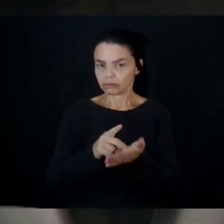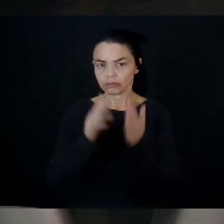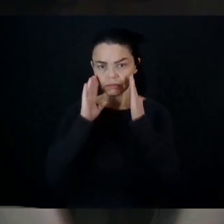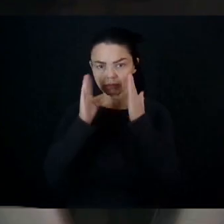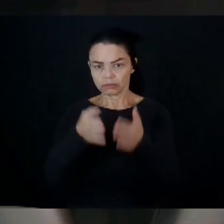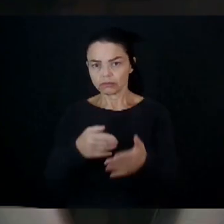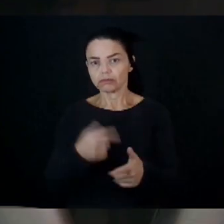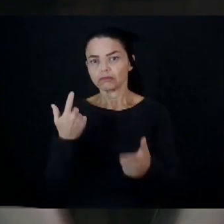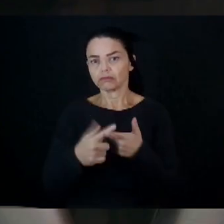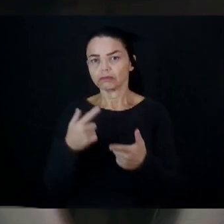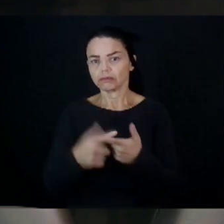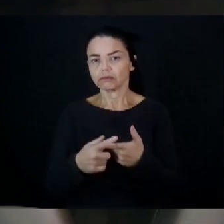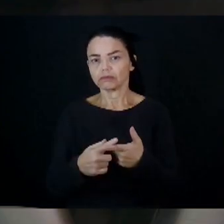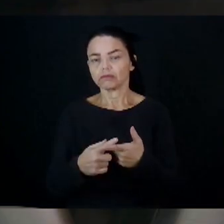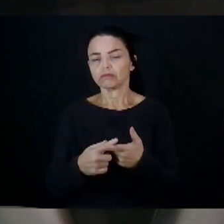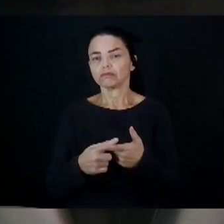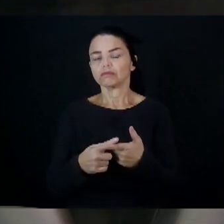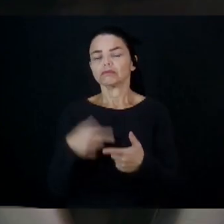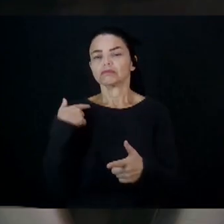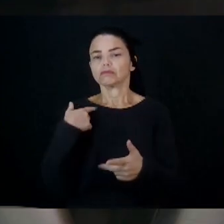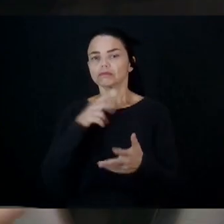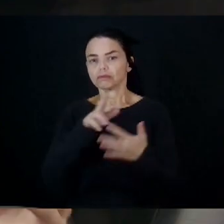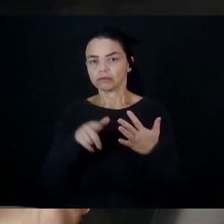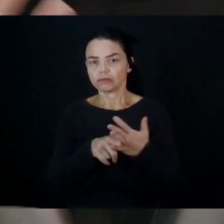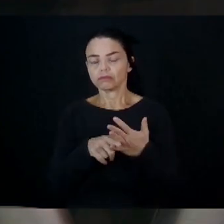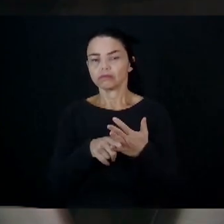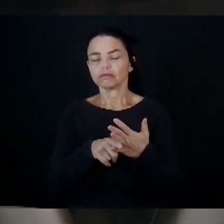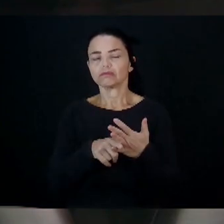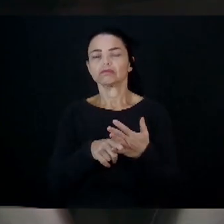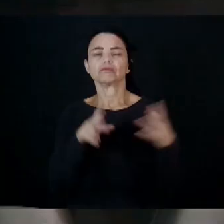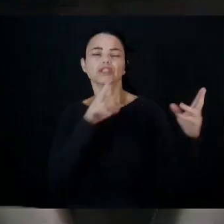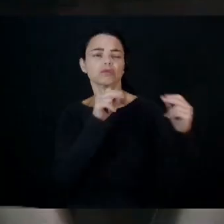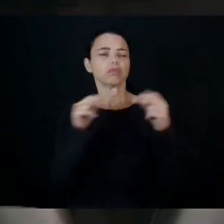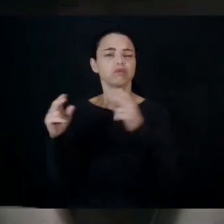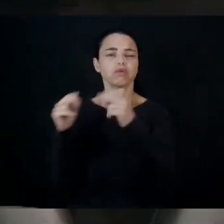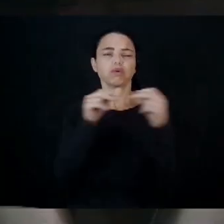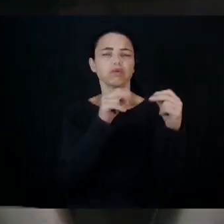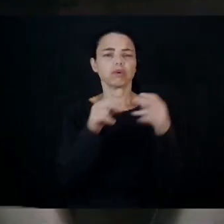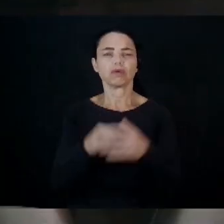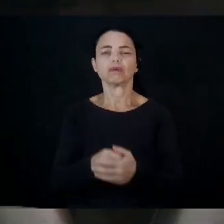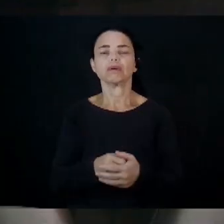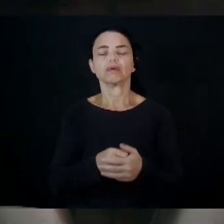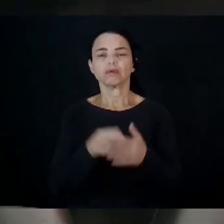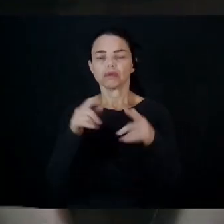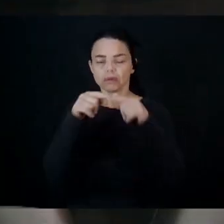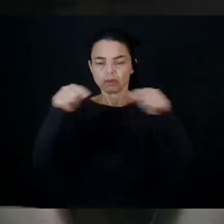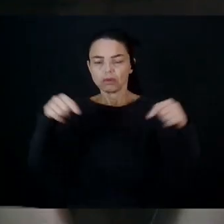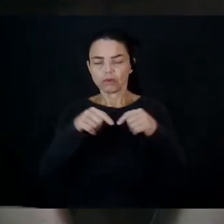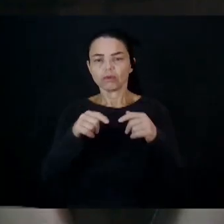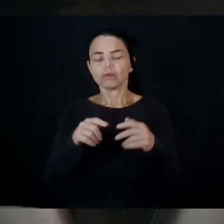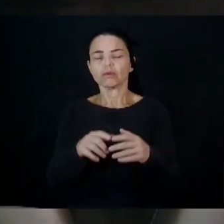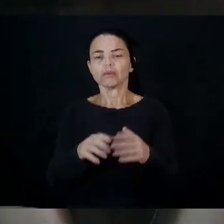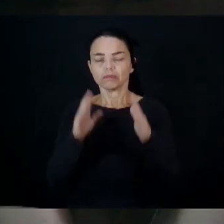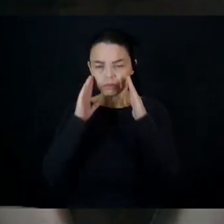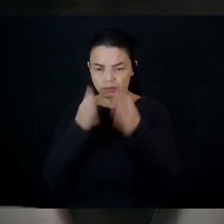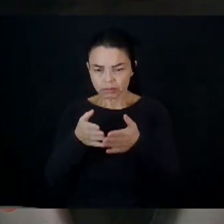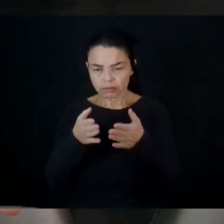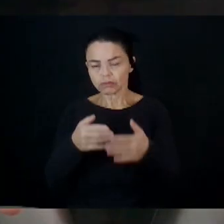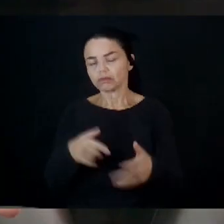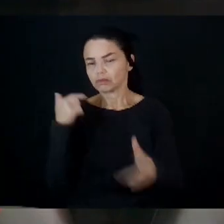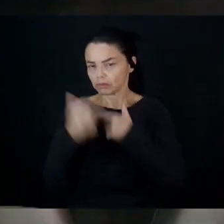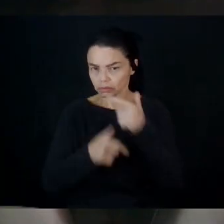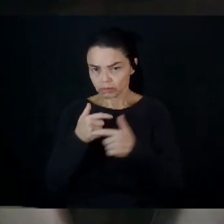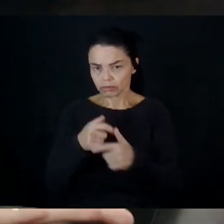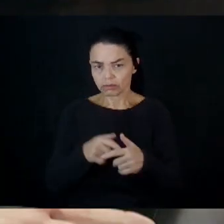porque num ambiente que tem vários estímulos, você se isolar para se manter focado, atento no que